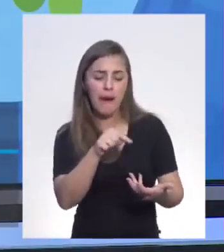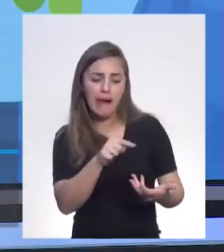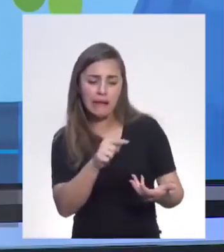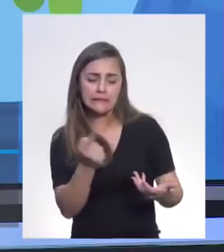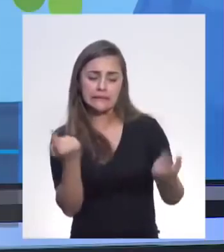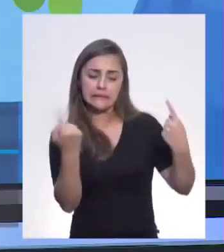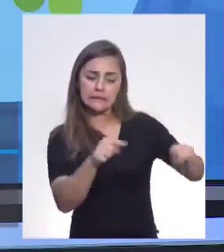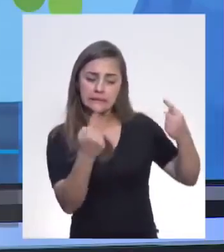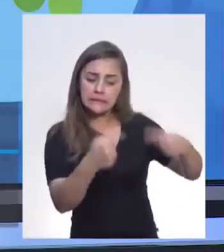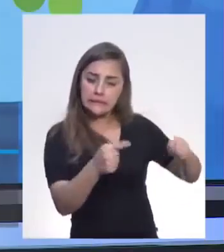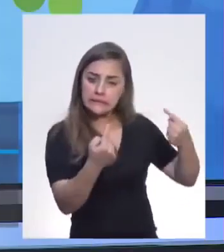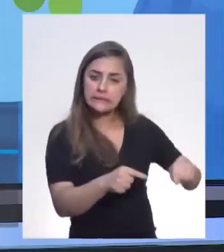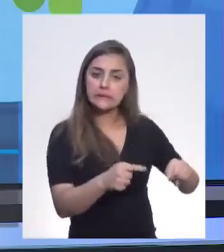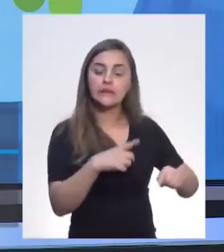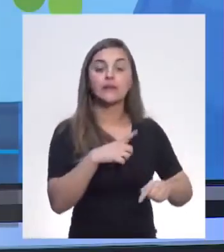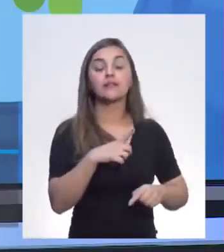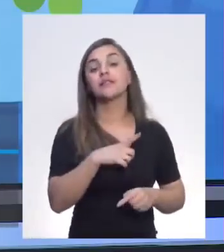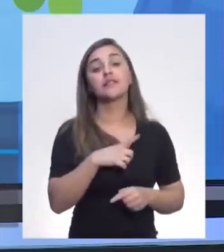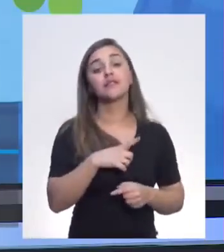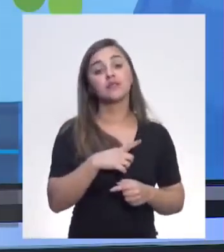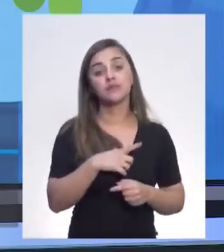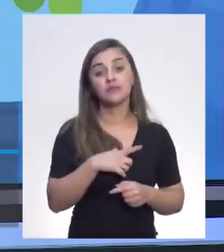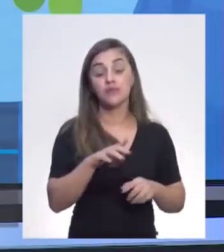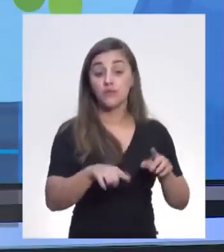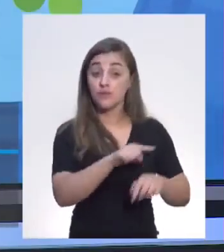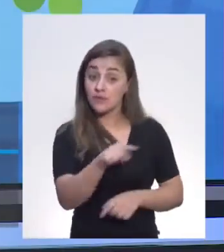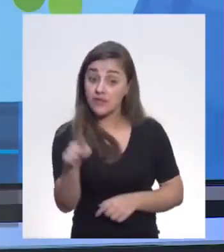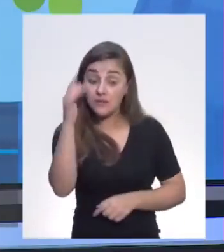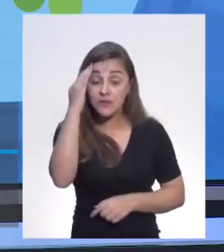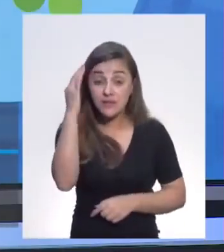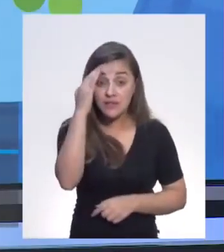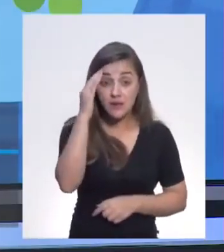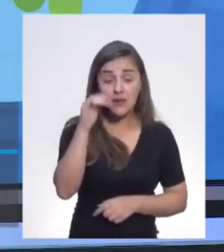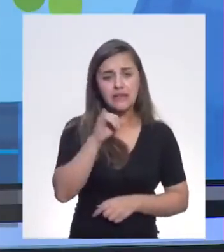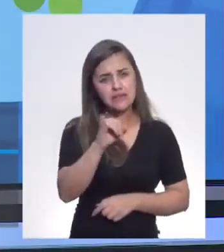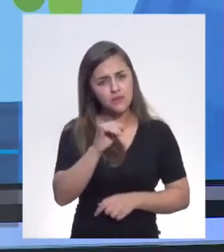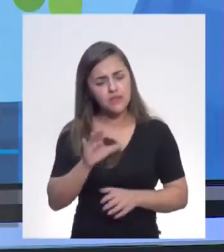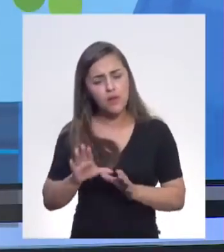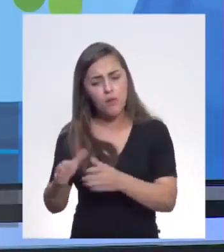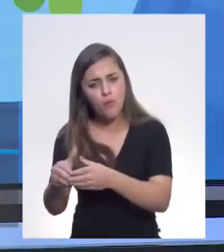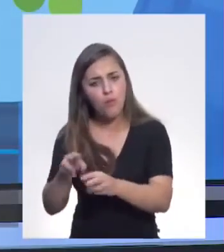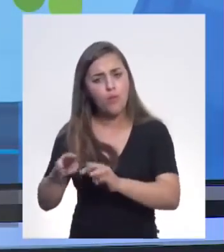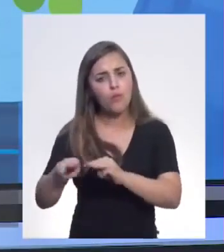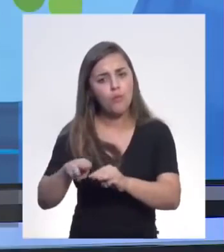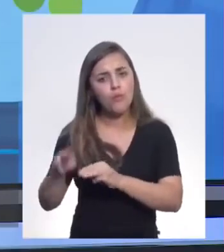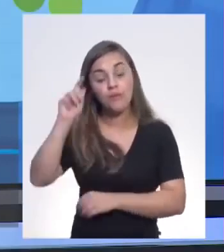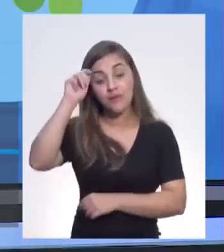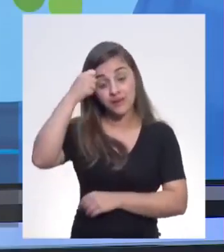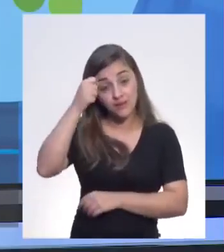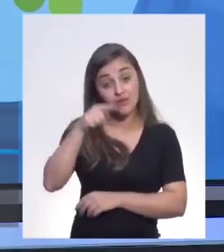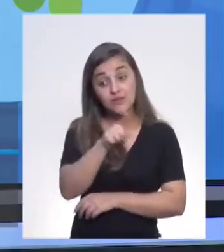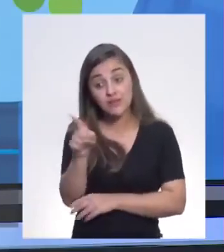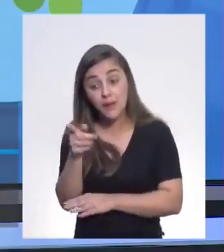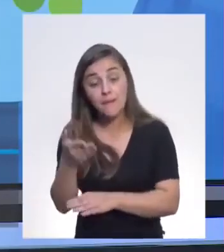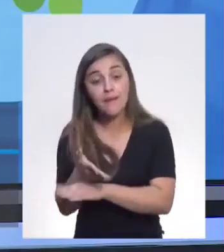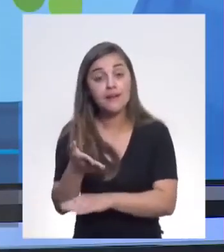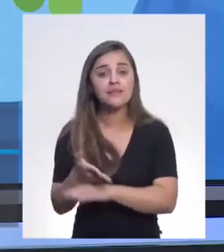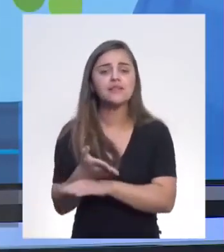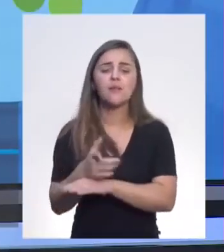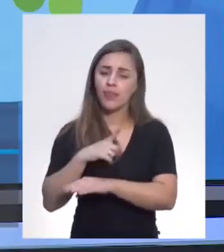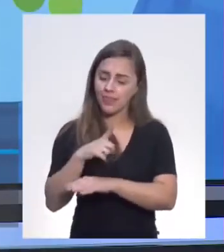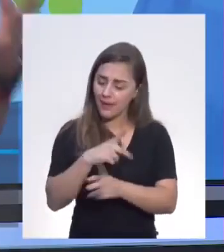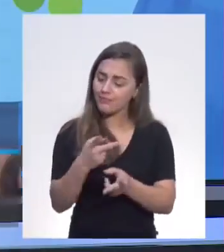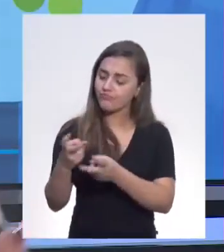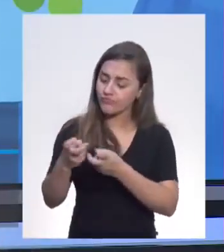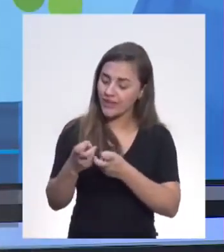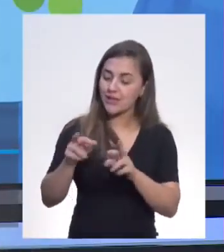tem que entender que mesmo que vocês façam parte do movimento negro e tudo mais, também existe ali as diferenças, porque